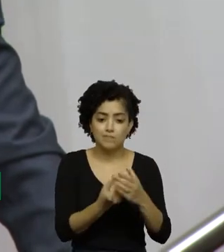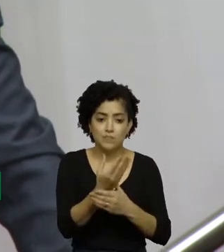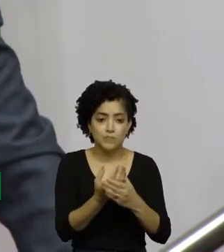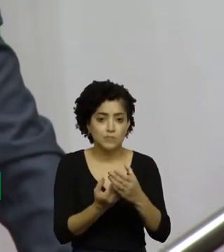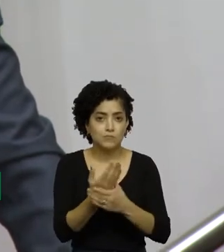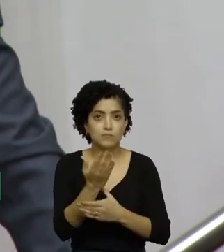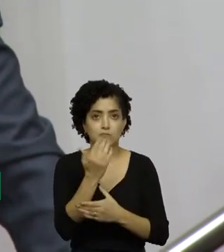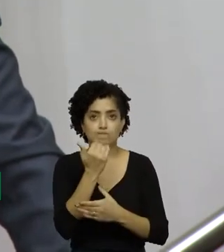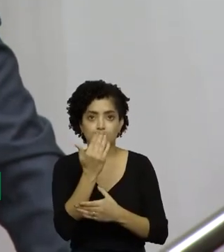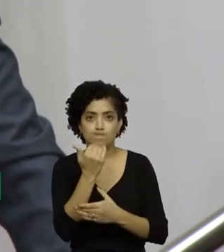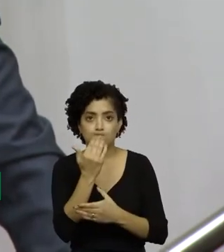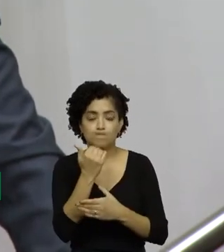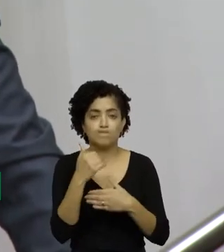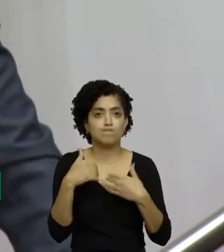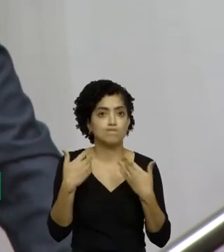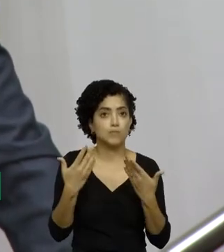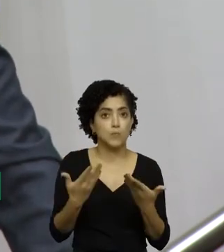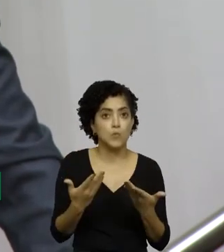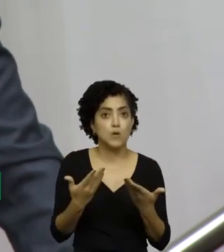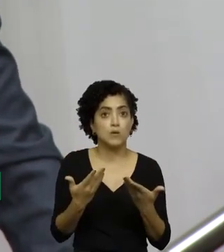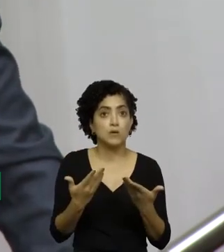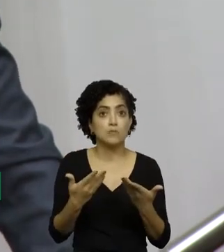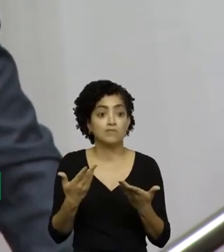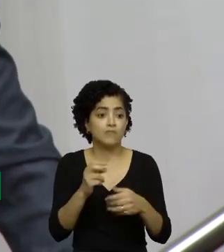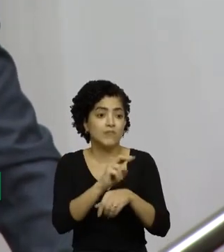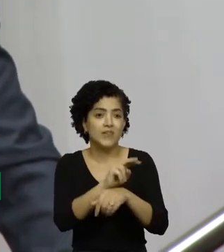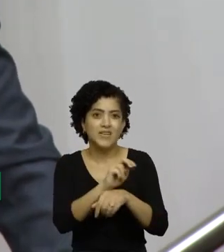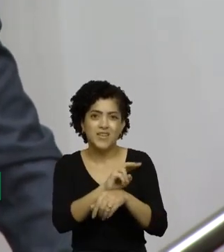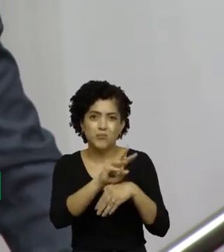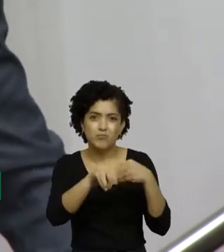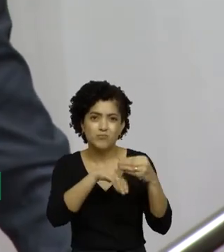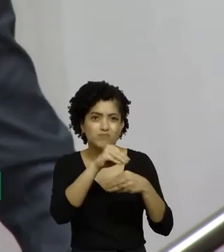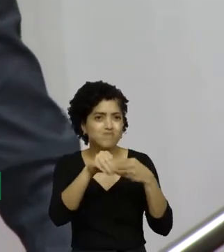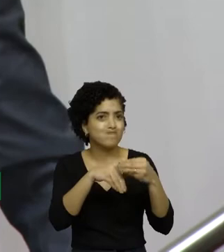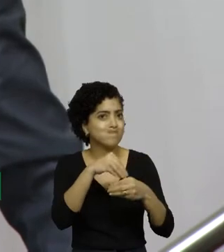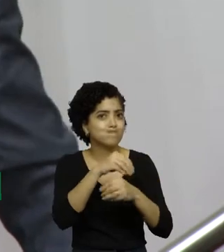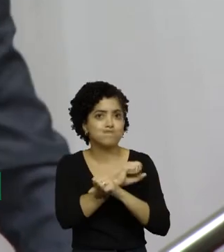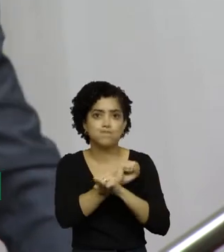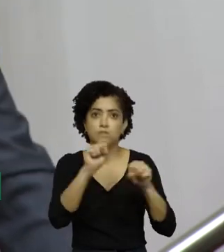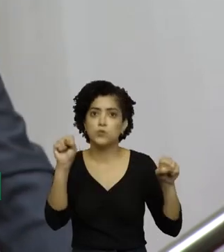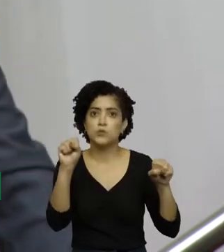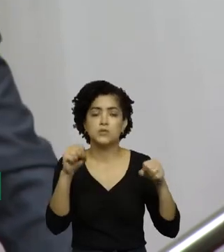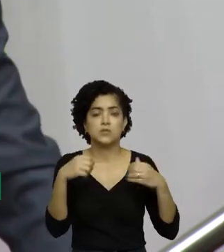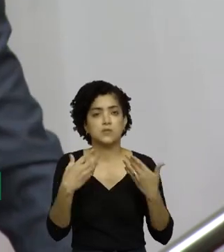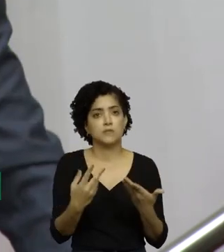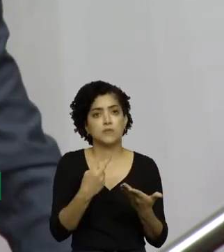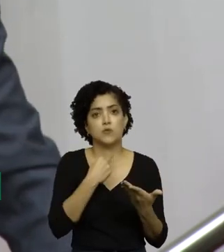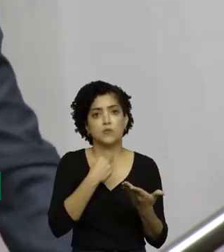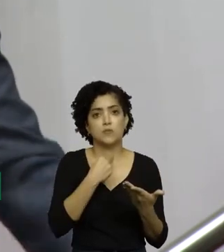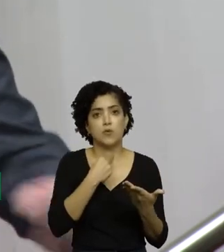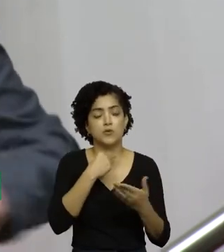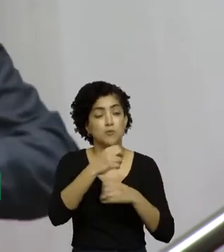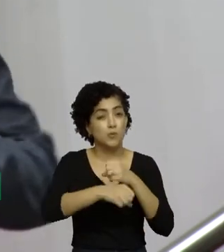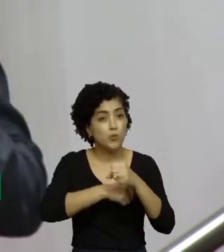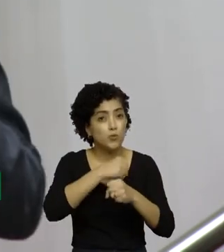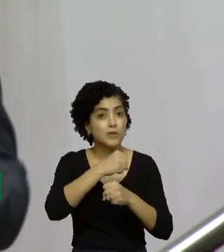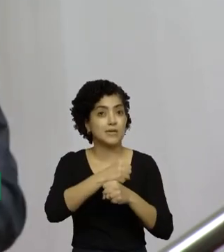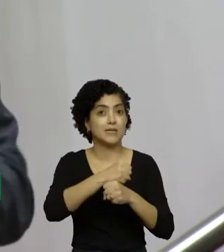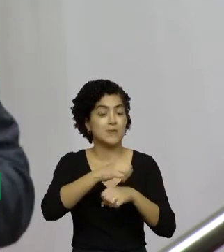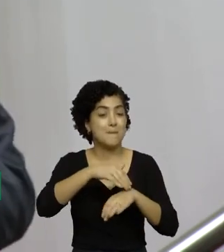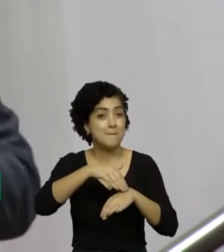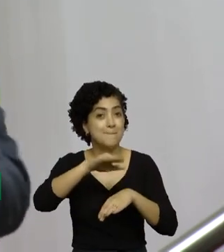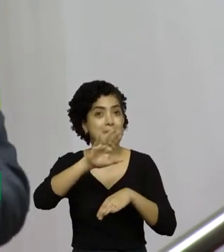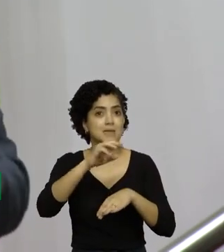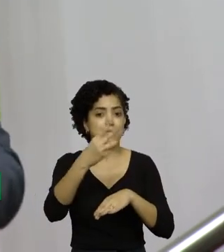para o consumo com o veneno. É impossível. Hoje nós temos por ano constatados mais de